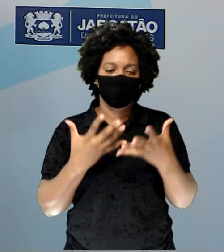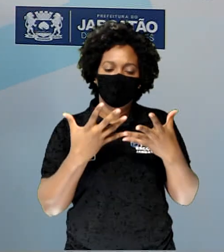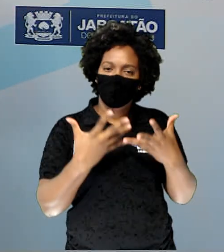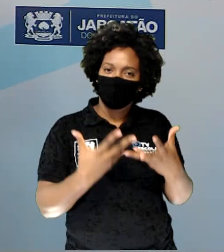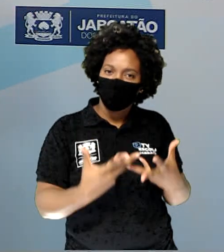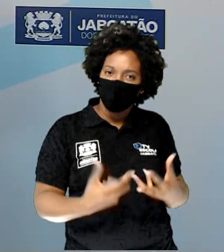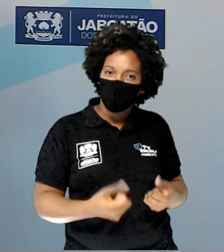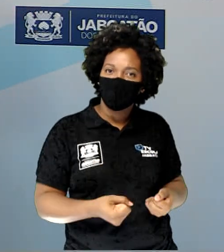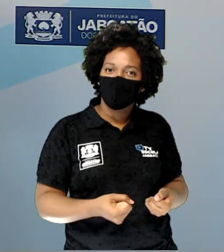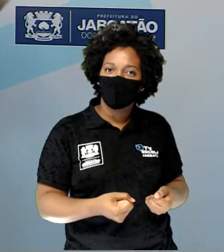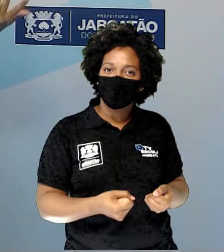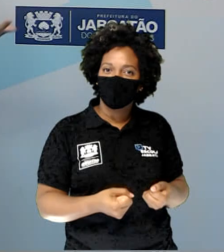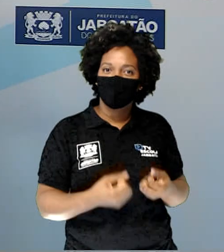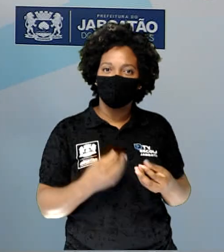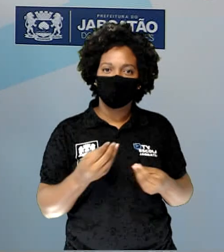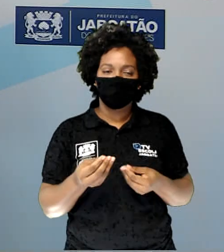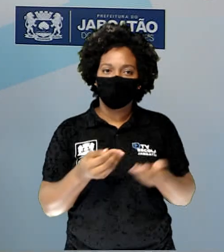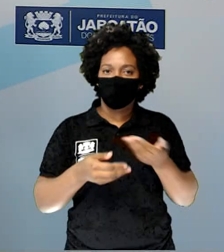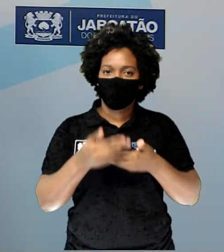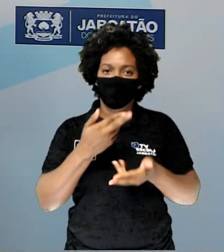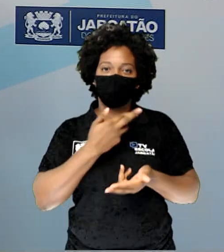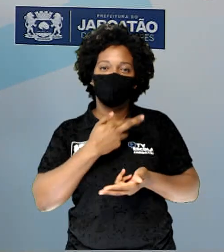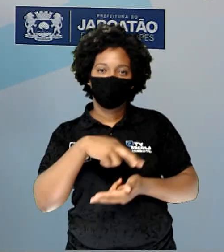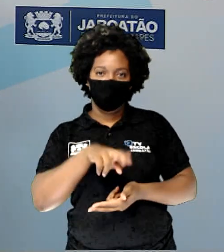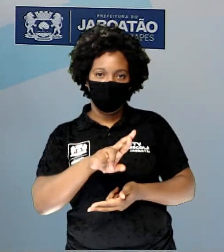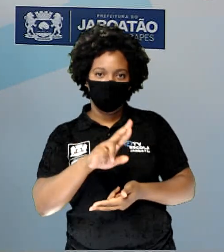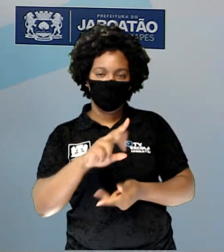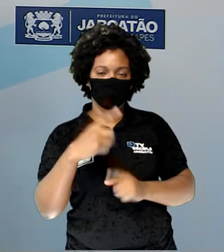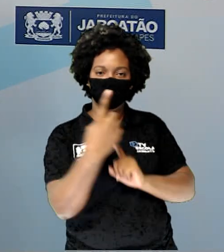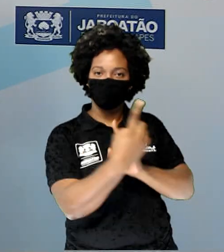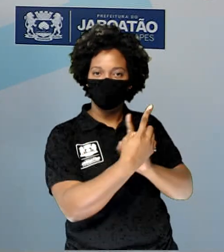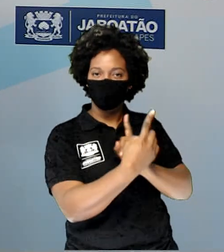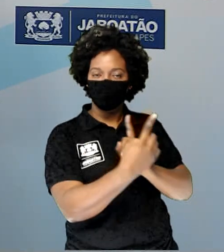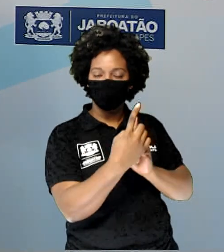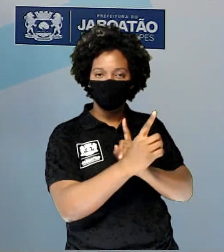tolerante em relação à religiosidade do outro,